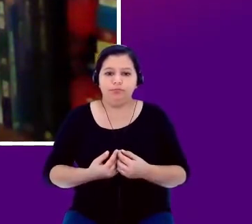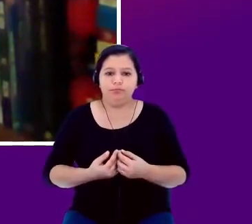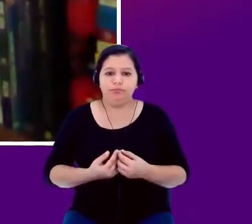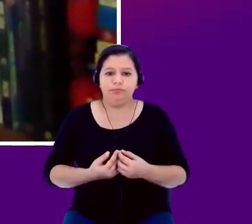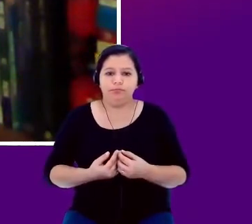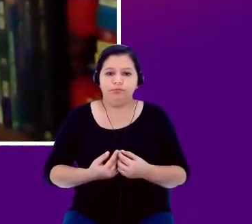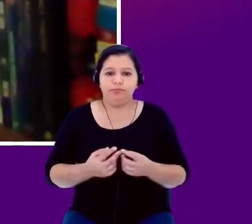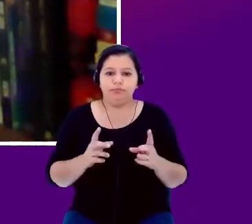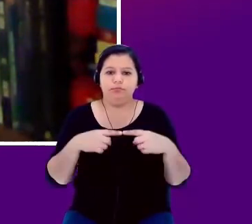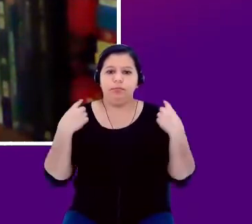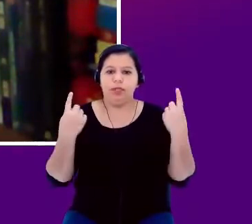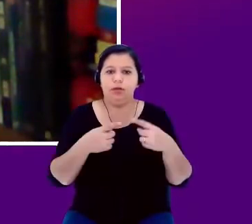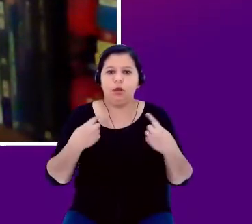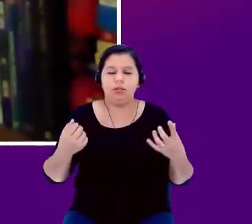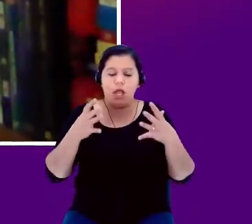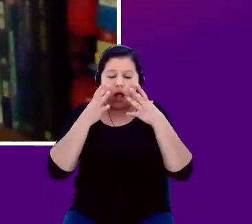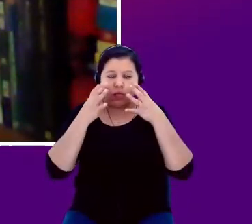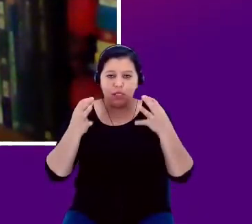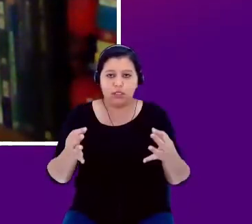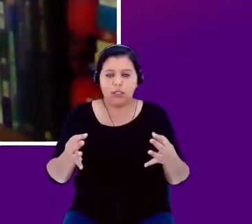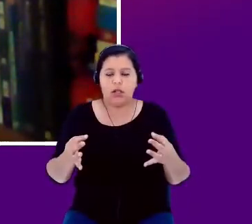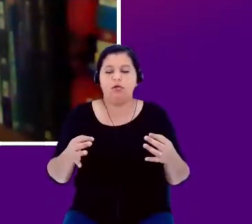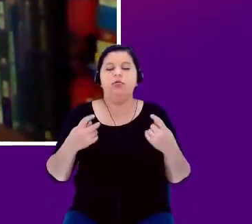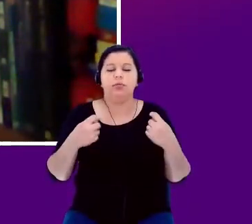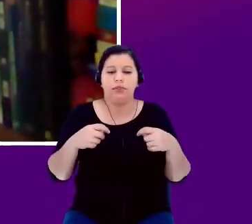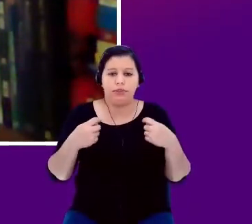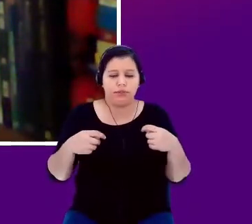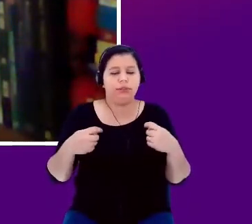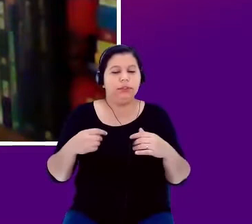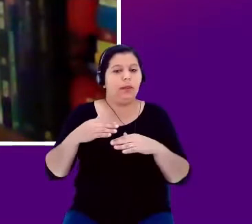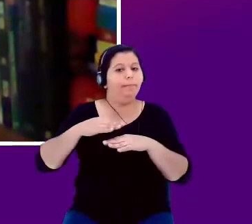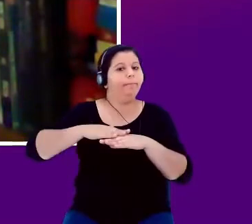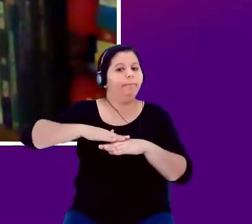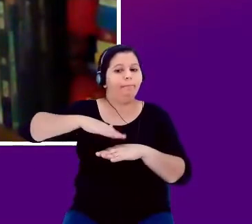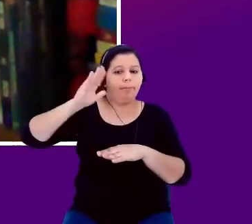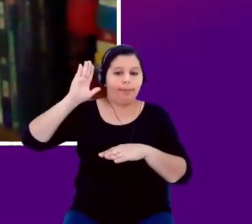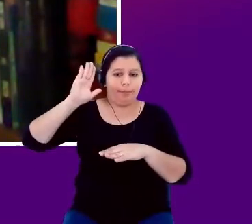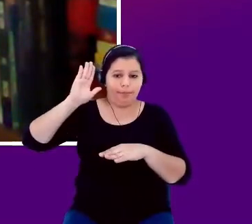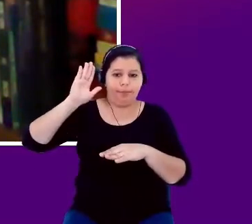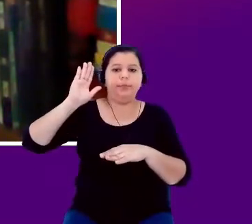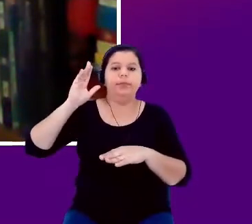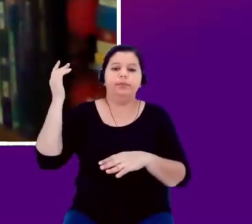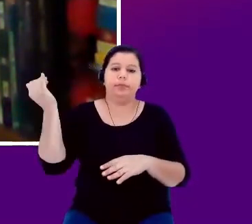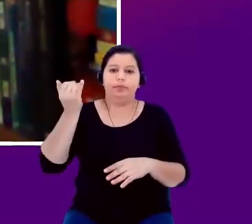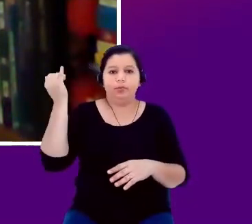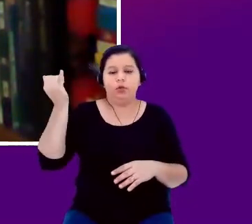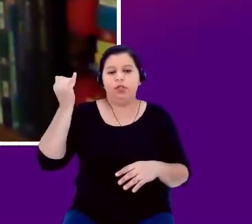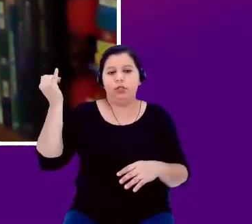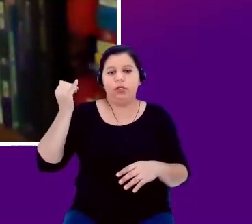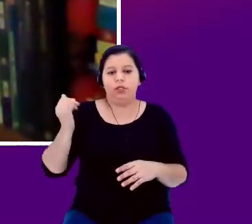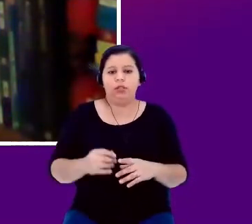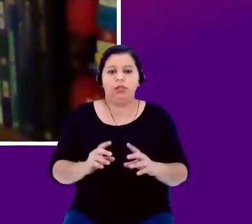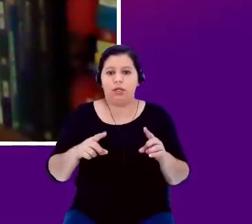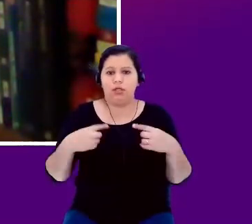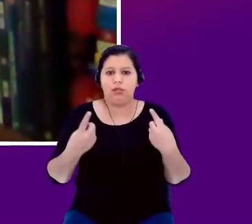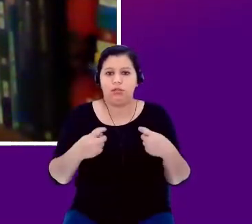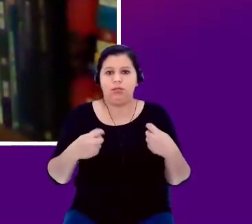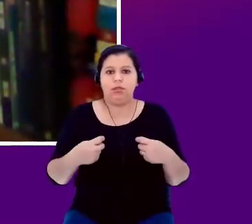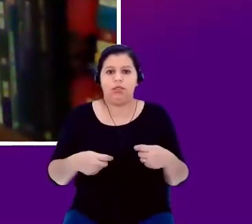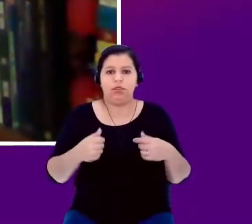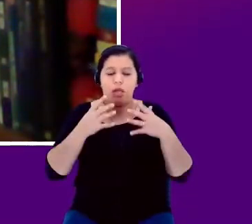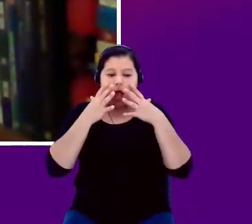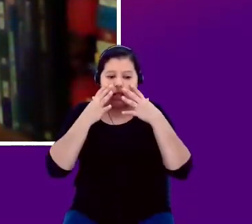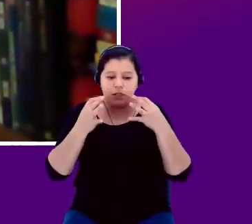a nossa atenção para essa questão tem que ser cada vez mais importante. A gente tem que estar muito atento, isso